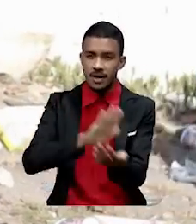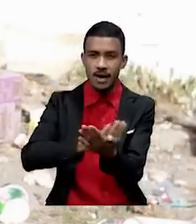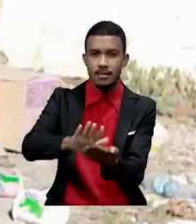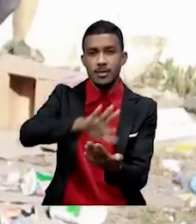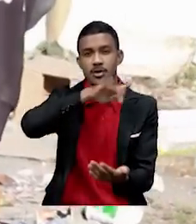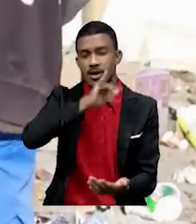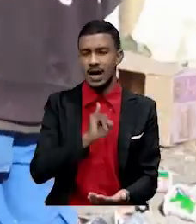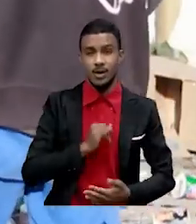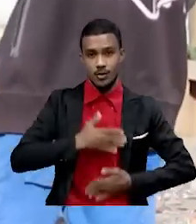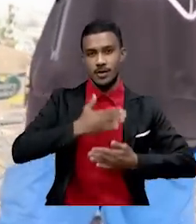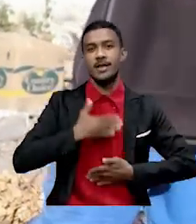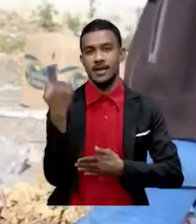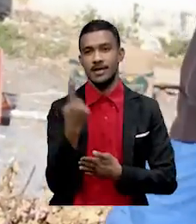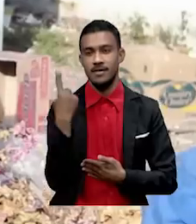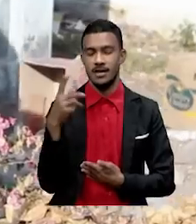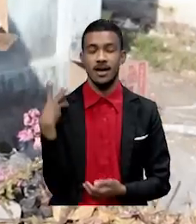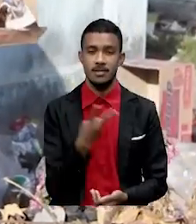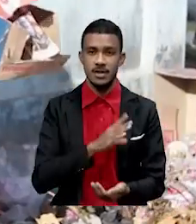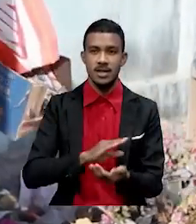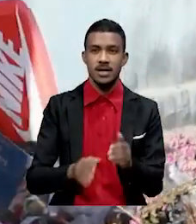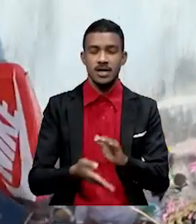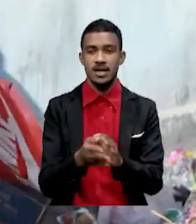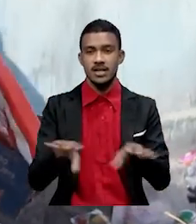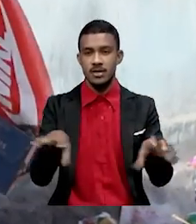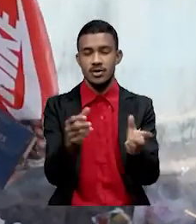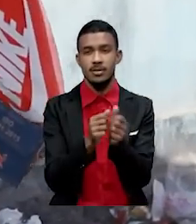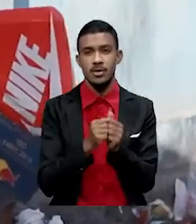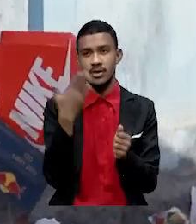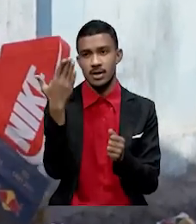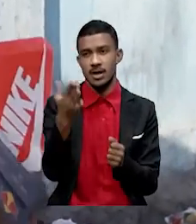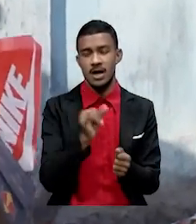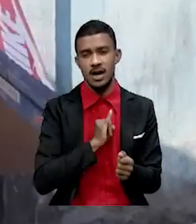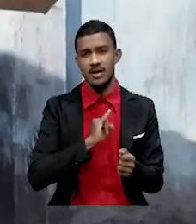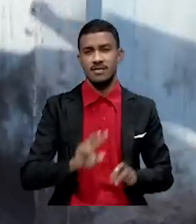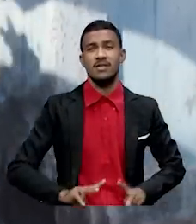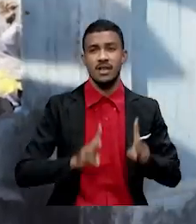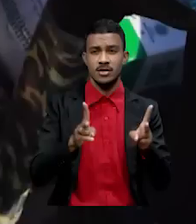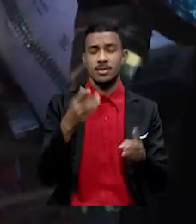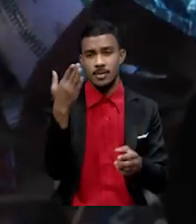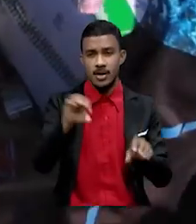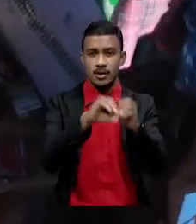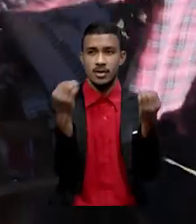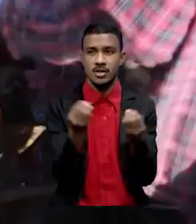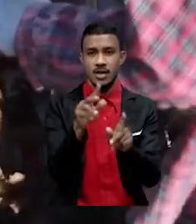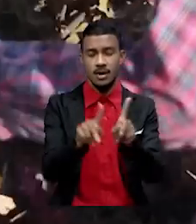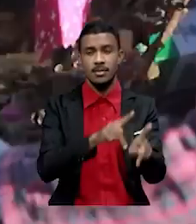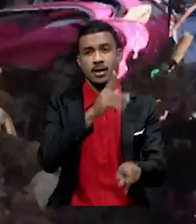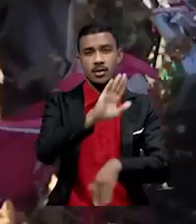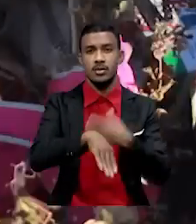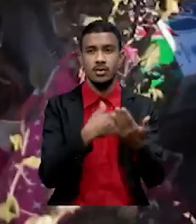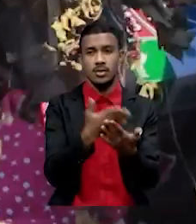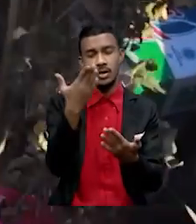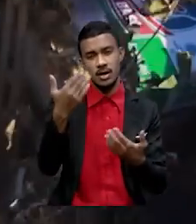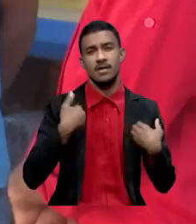tamba ia be amitir bitu amutu ne ne mas organização ni e mautu au veterano mas organização ni e mautu mas ni ni adip kula di